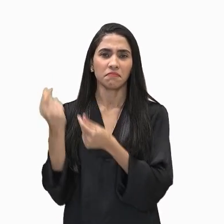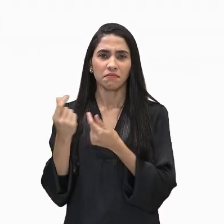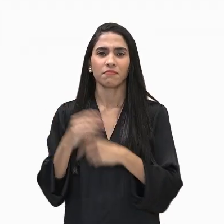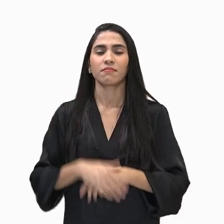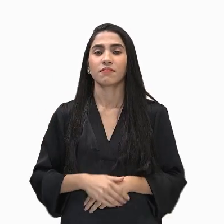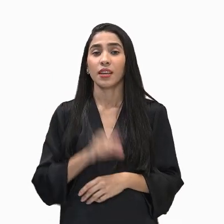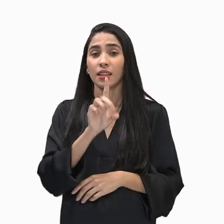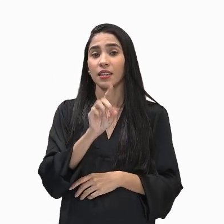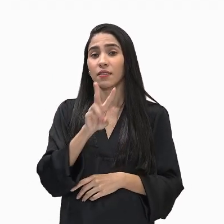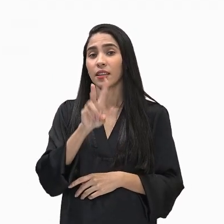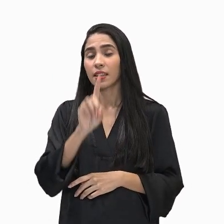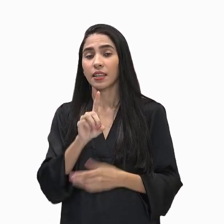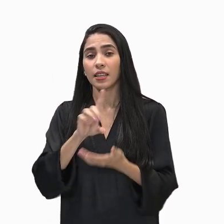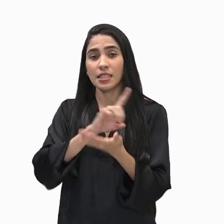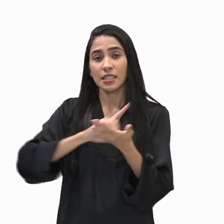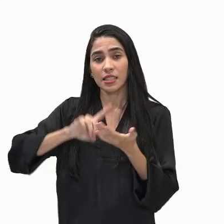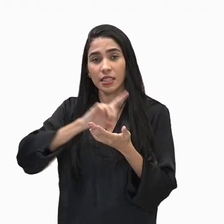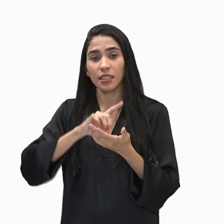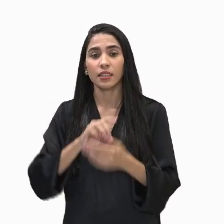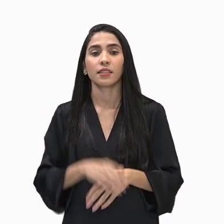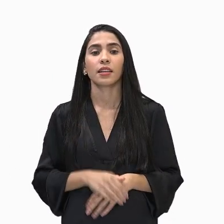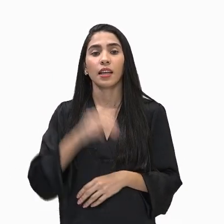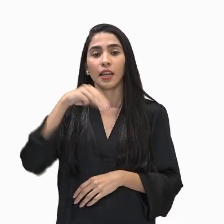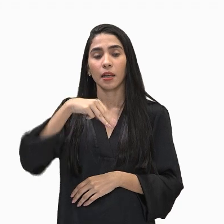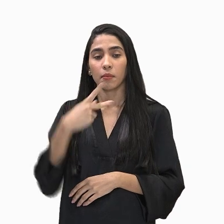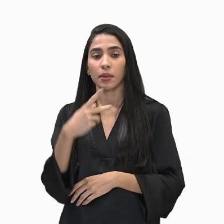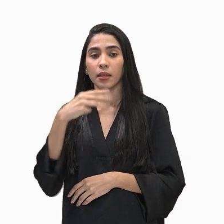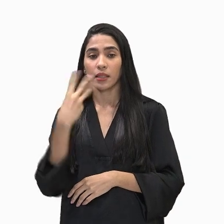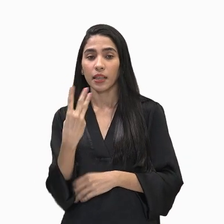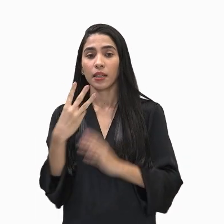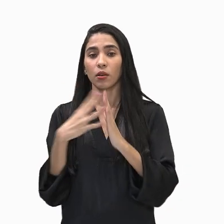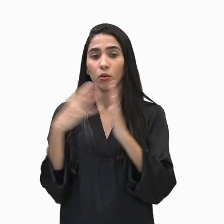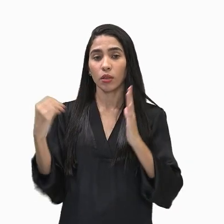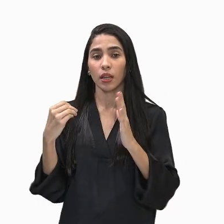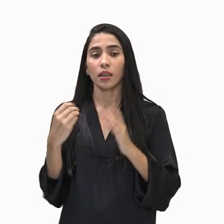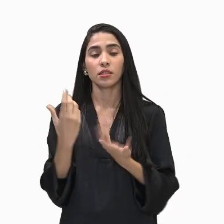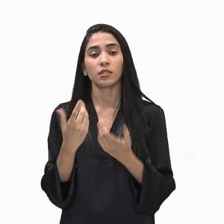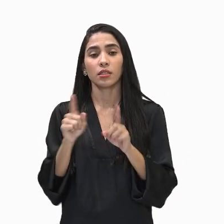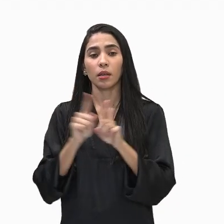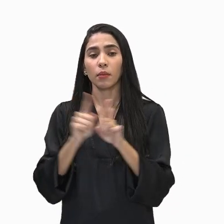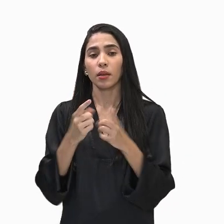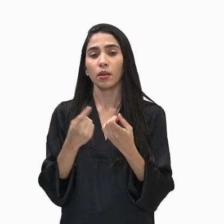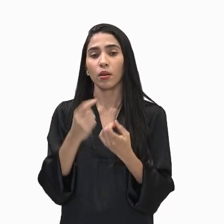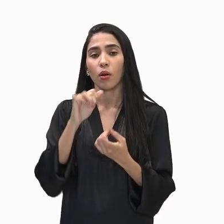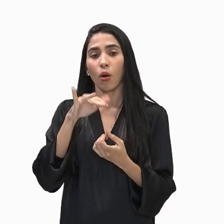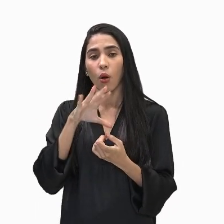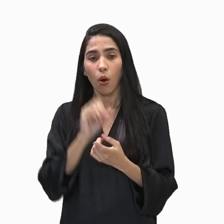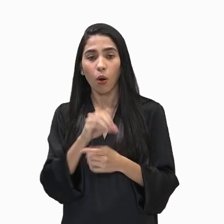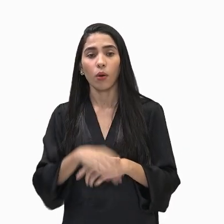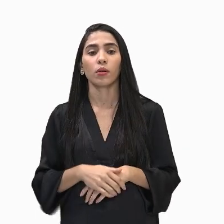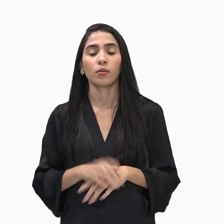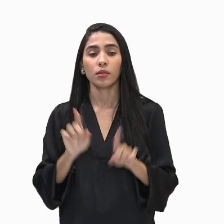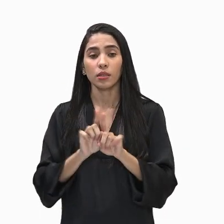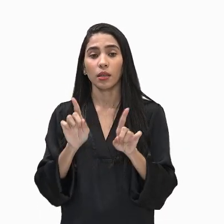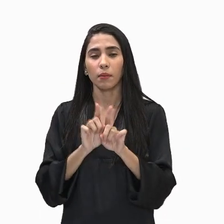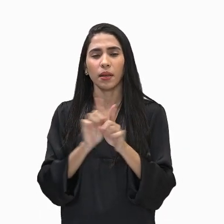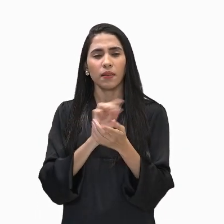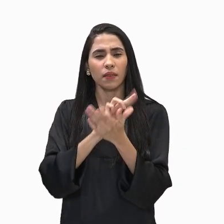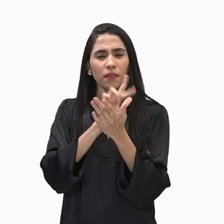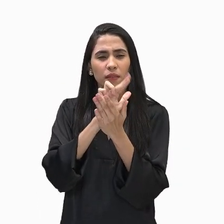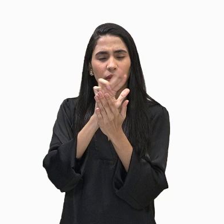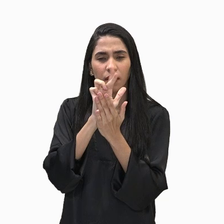DVD, o CD, o MP3, a clonagem, o implante de órgãos, próteses, órgãos artificiais